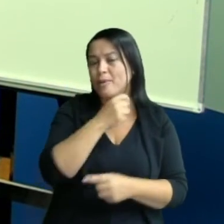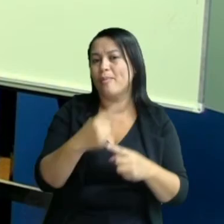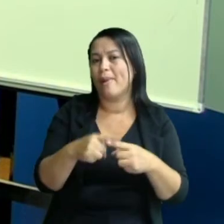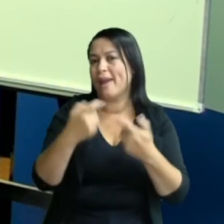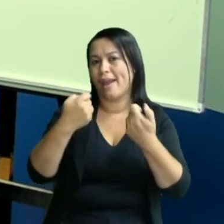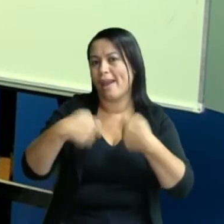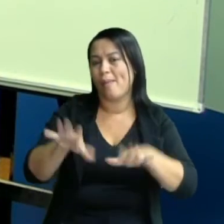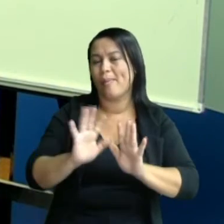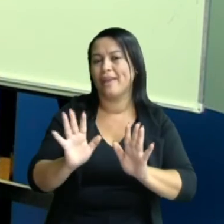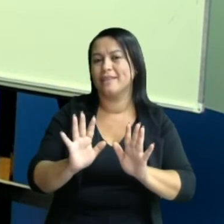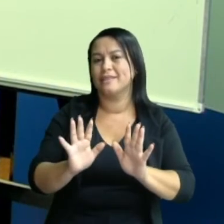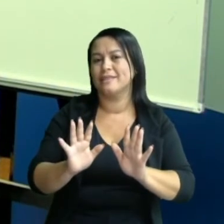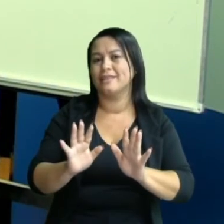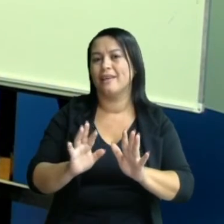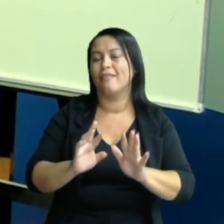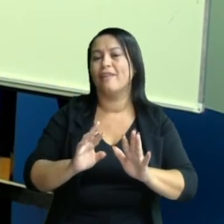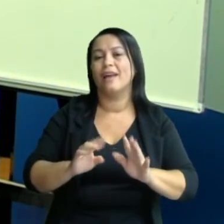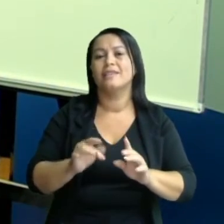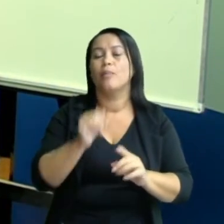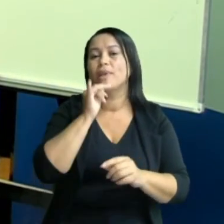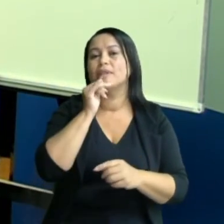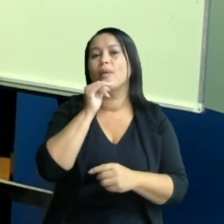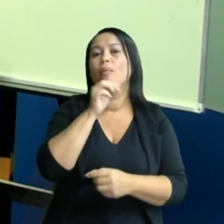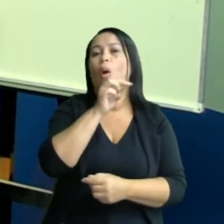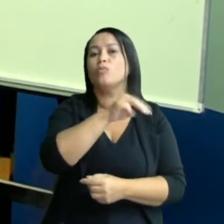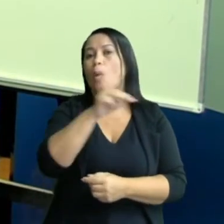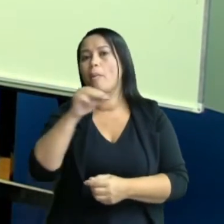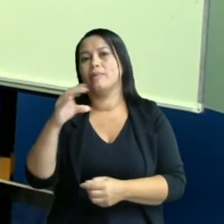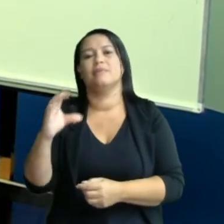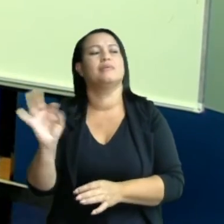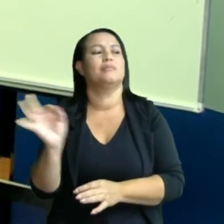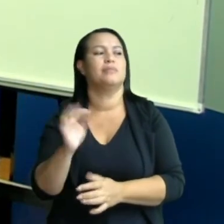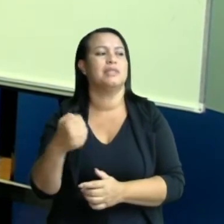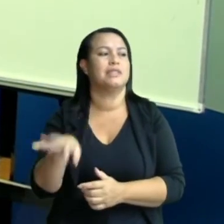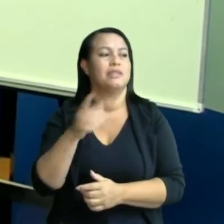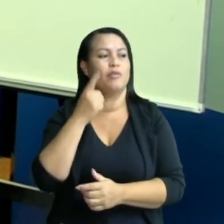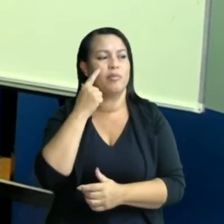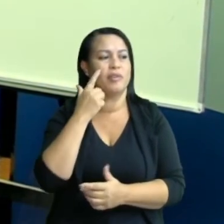vai precisar fazer múltiplos, tá certo? Então, vamos lá.